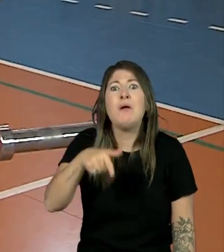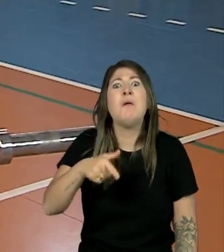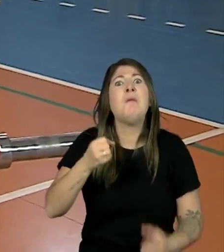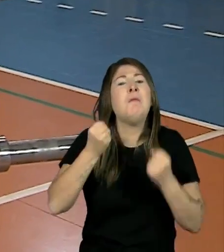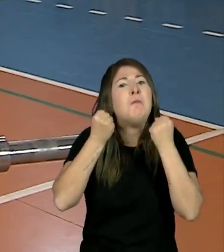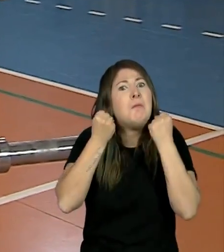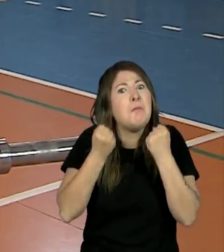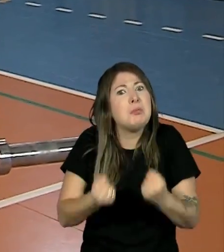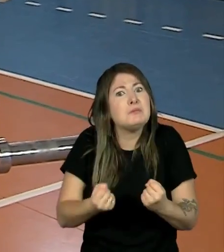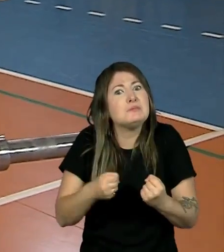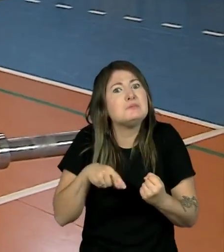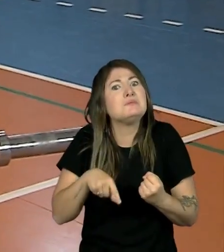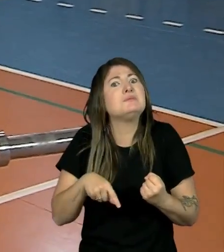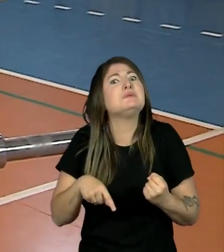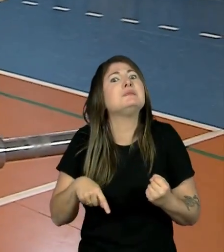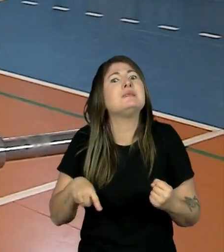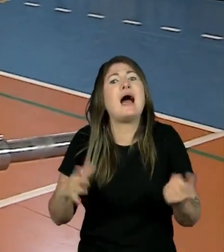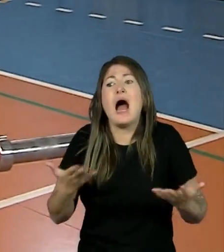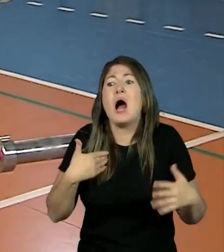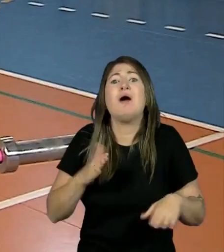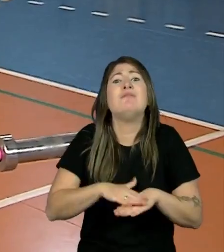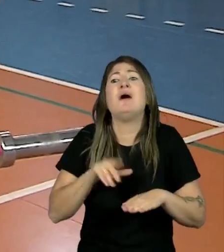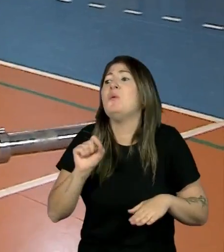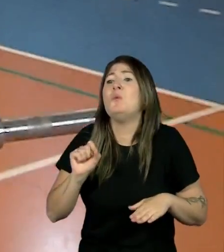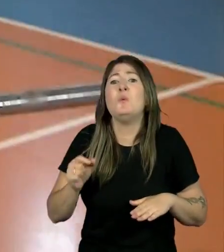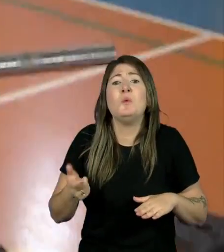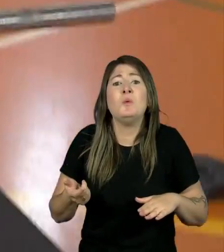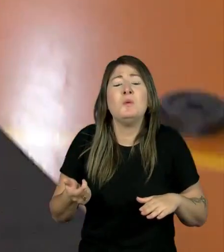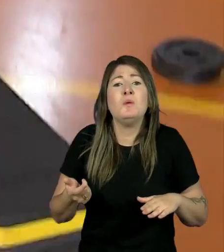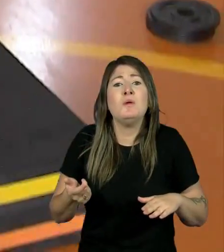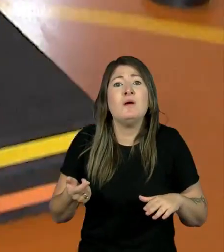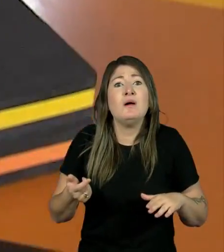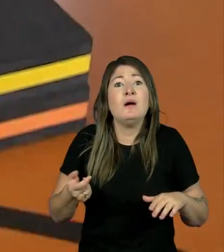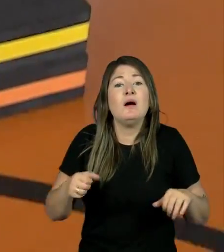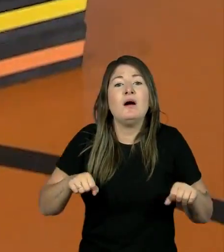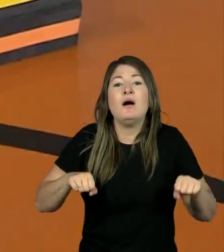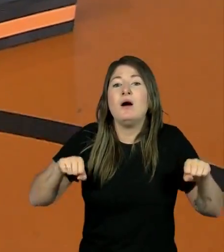E agora o que eu faço com a barra? Agora você coloca no mesmo lugar.